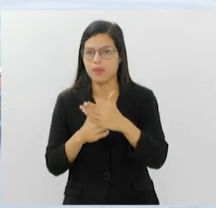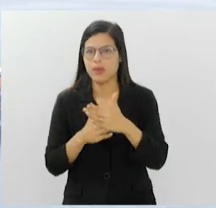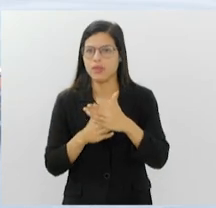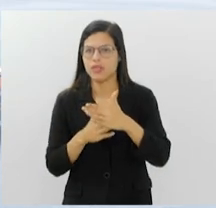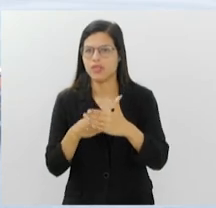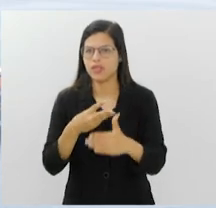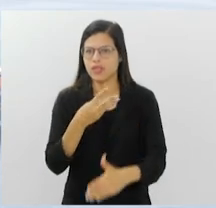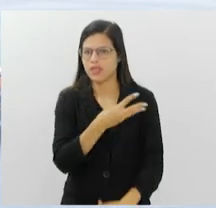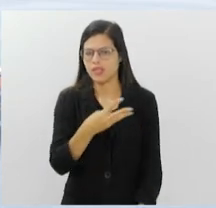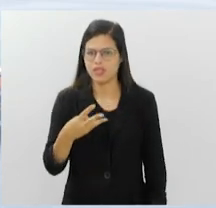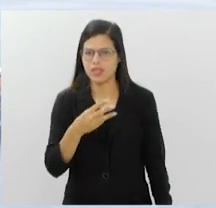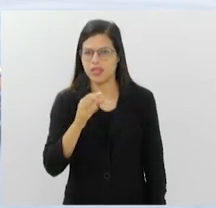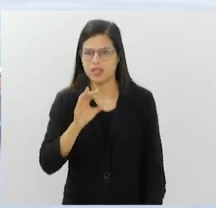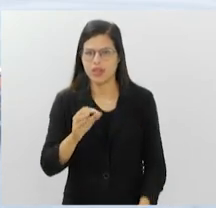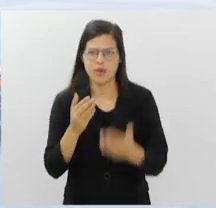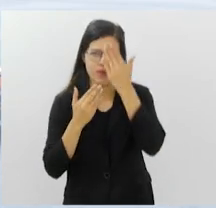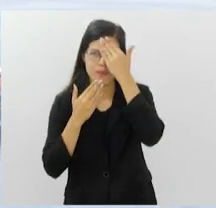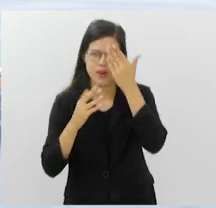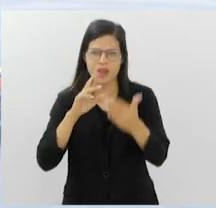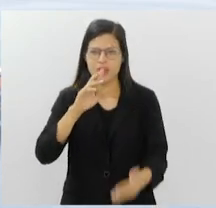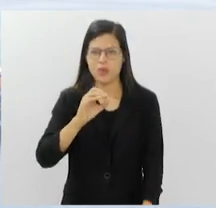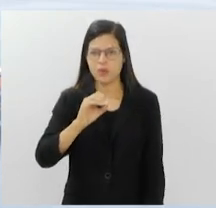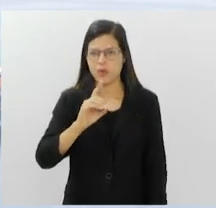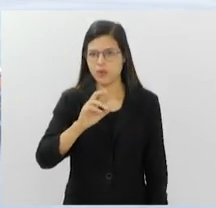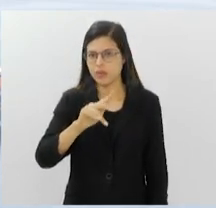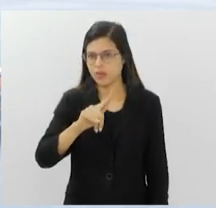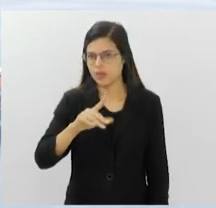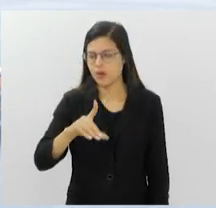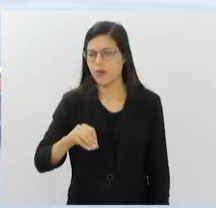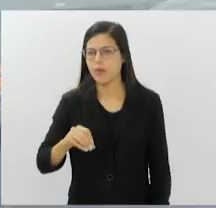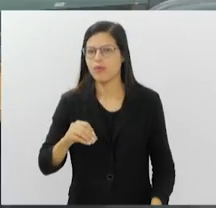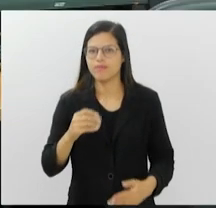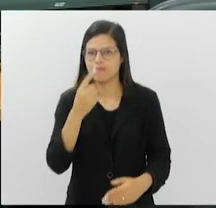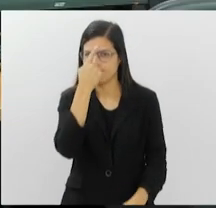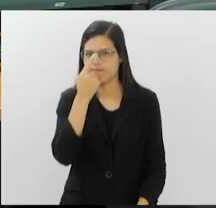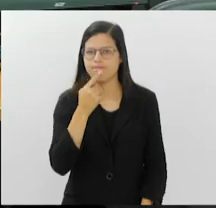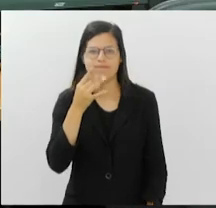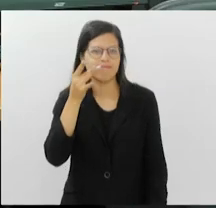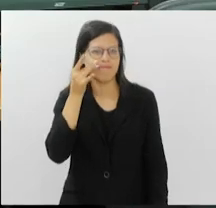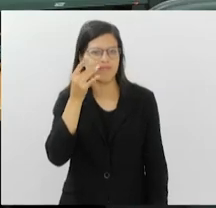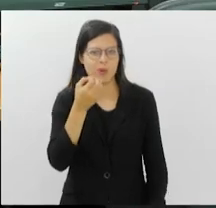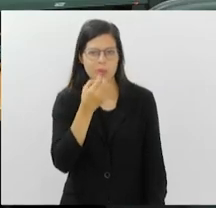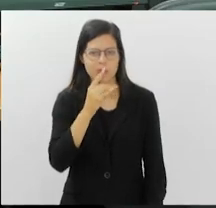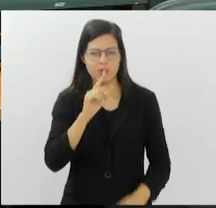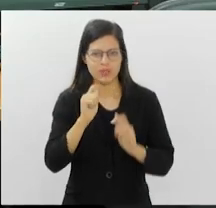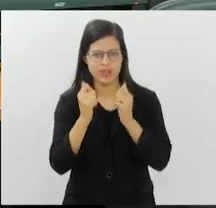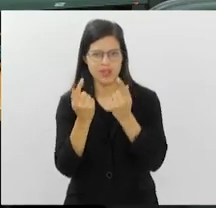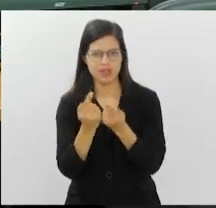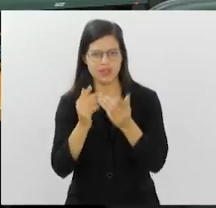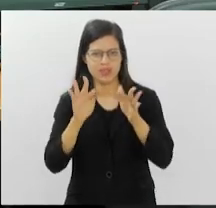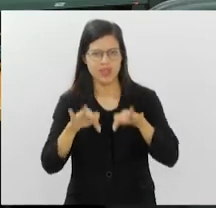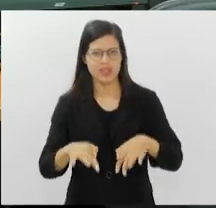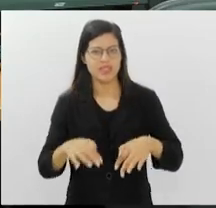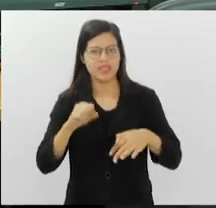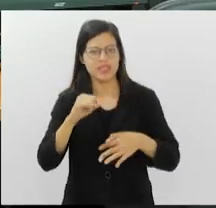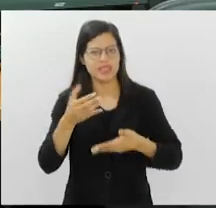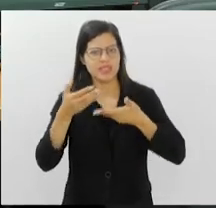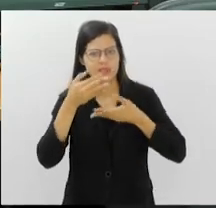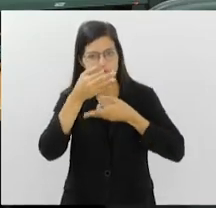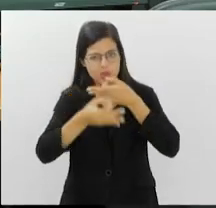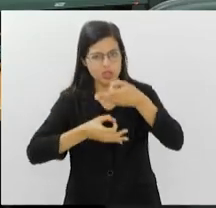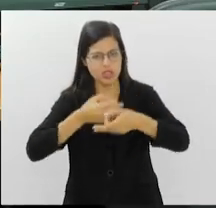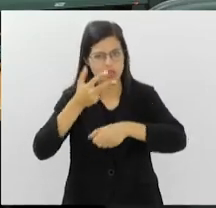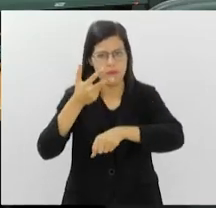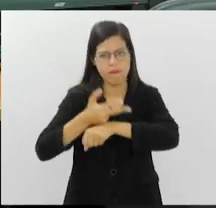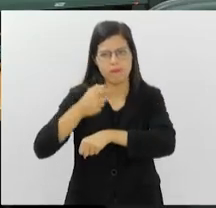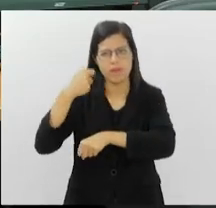de 33 graus. Obrigado, Rodrigo Melo, pelas imagens ao vivo. O Bom Dia Alerj termina aqui. Se você quiser enviar sugestões ou vídeos